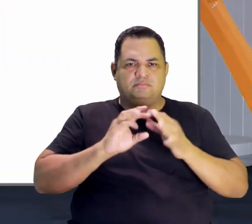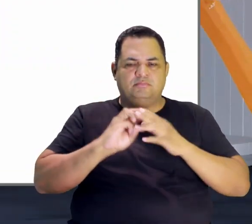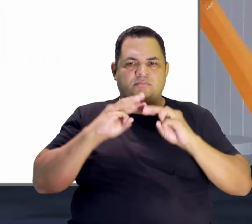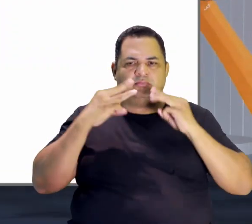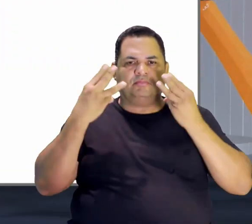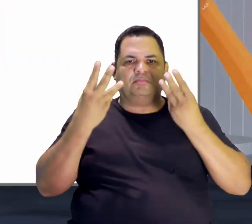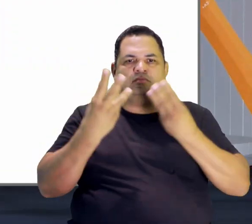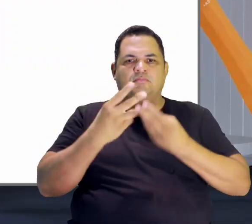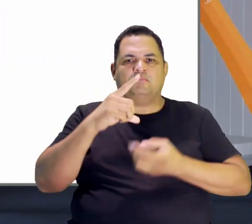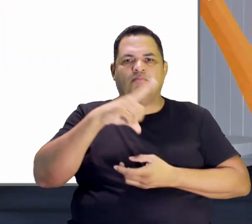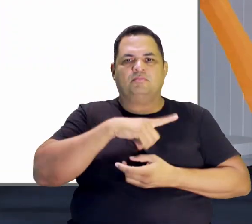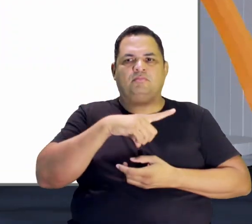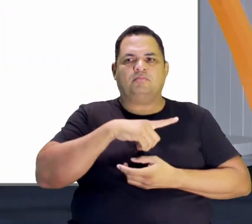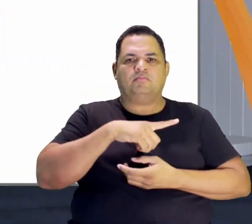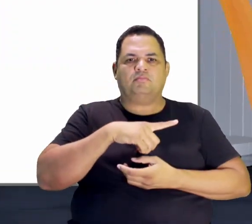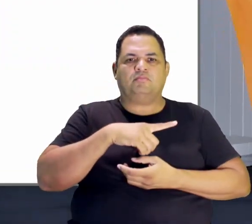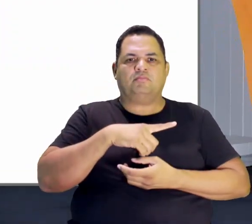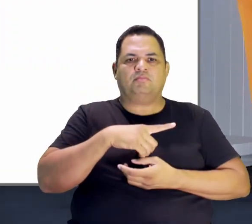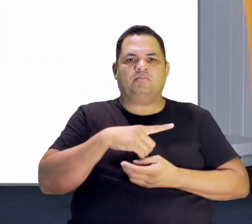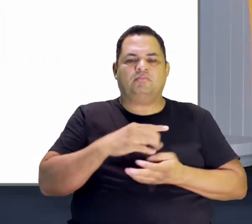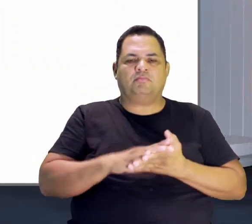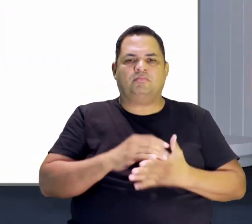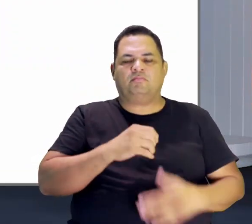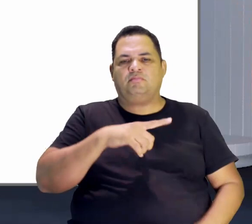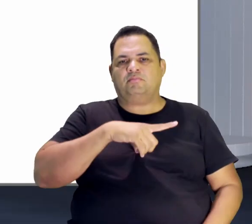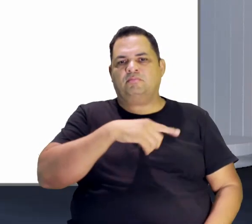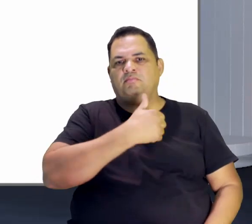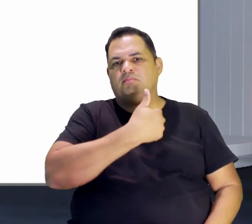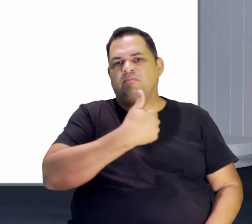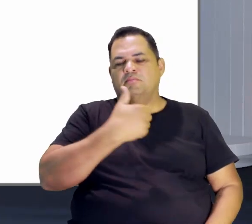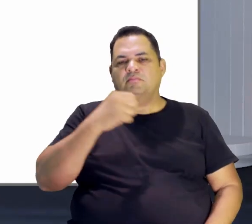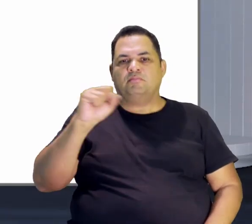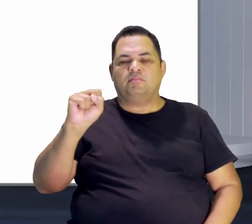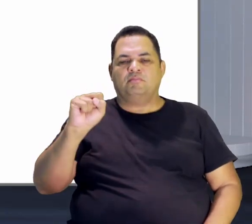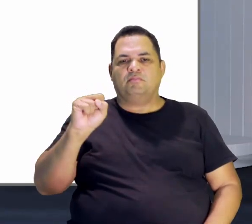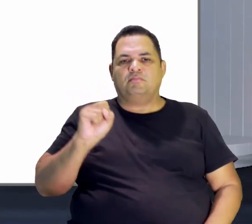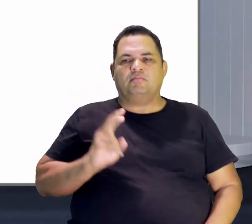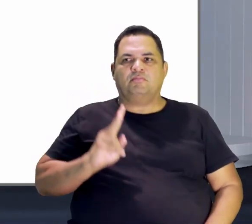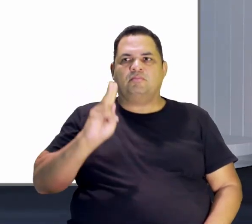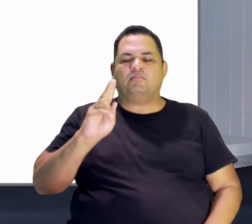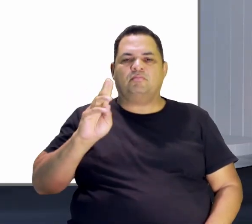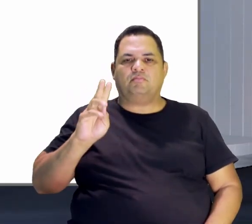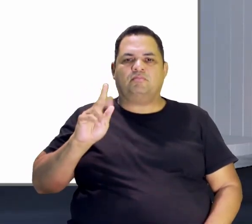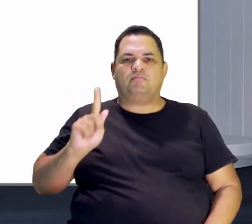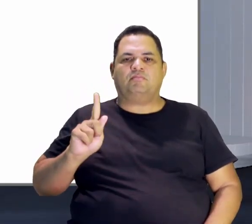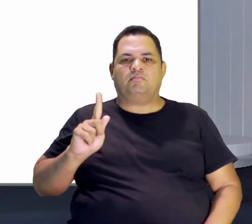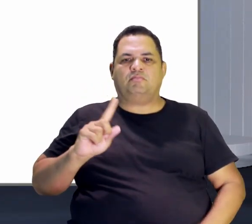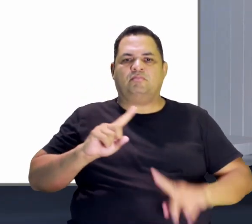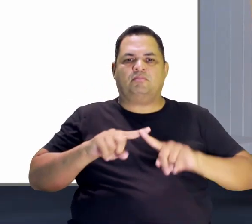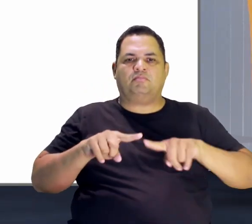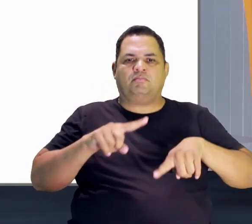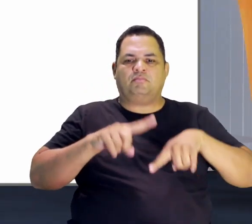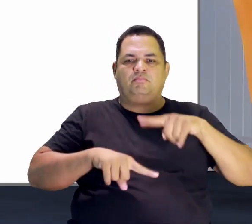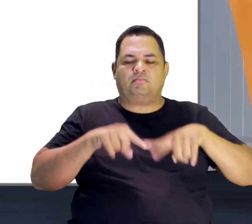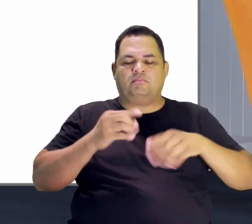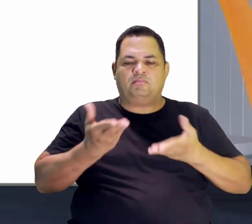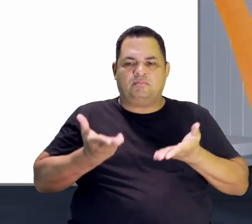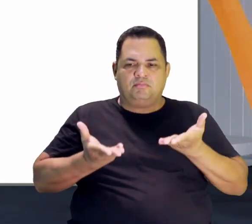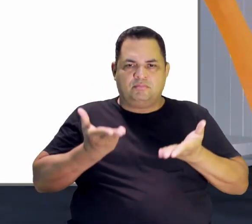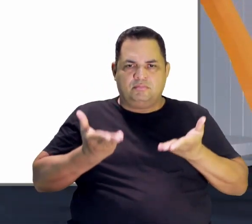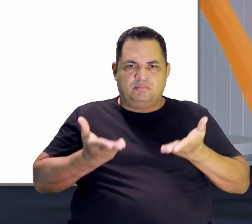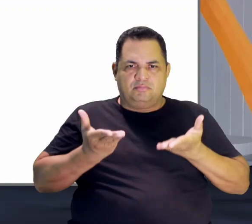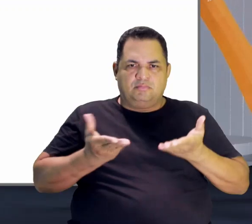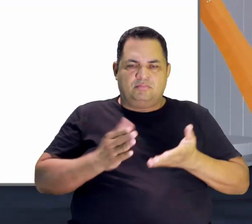eu fui lá, eu tenho 118 quilogramas. Então, eu cheguei lá, mas a balança, ela mediu